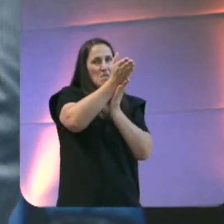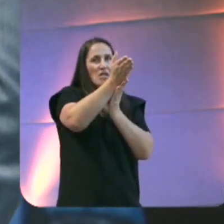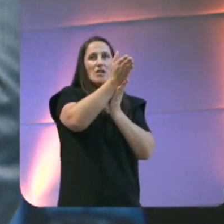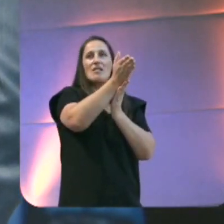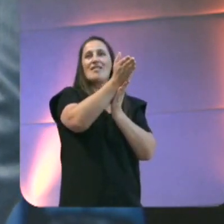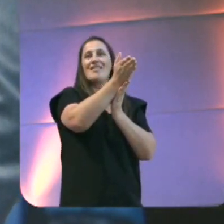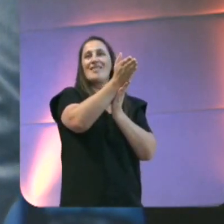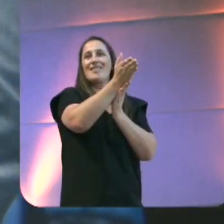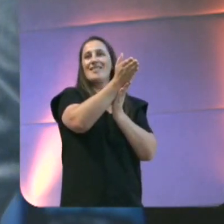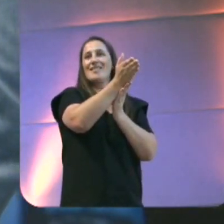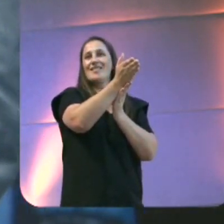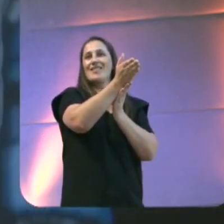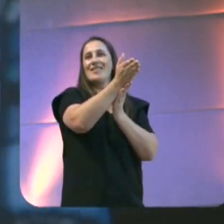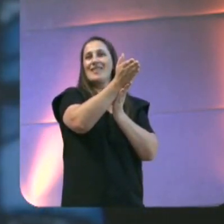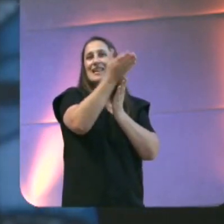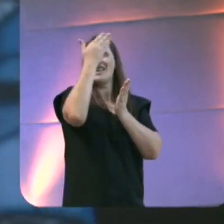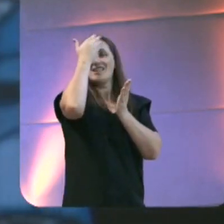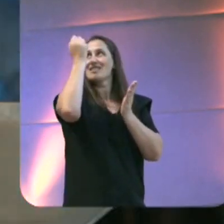Viver